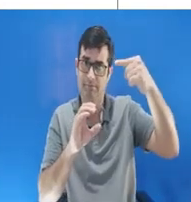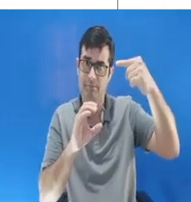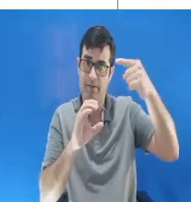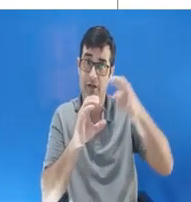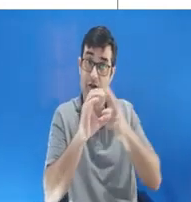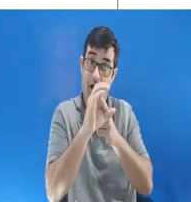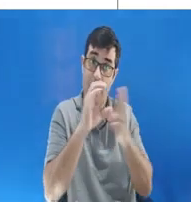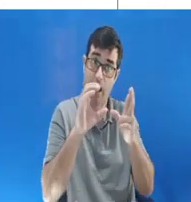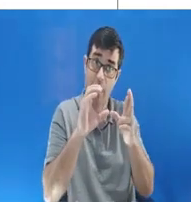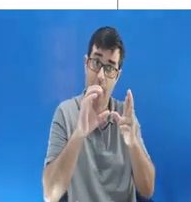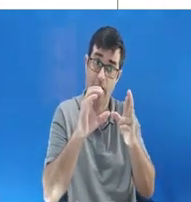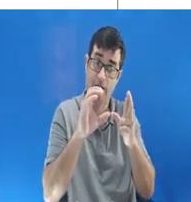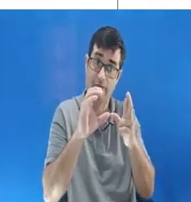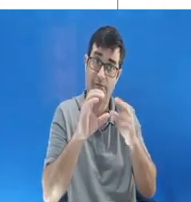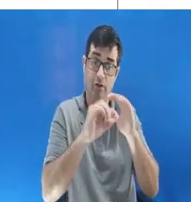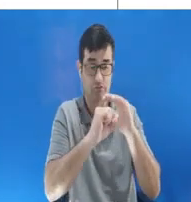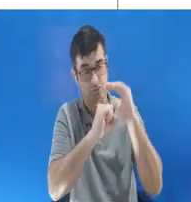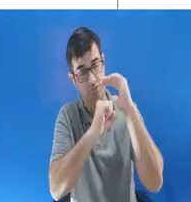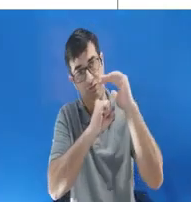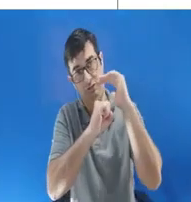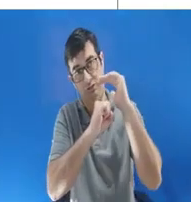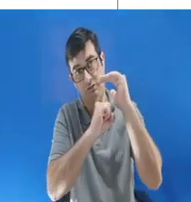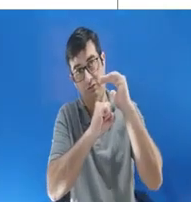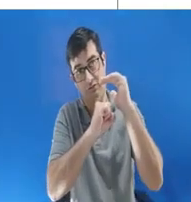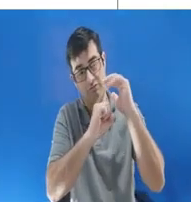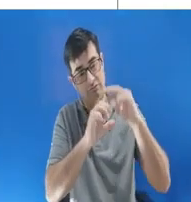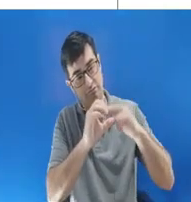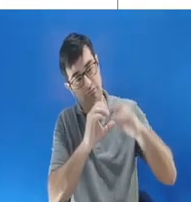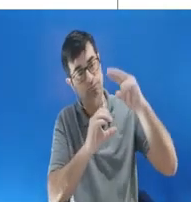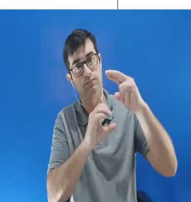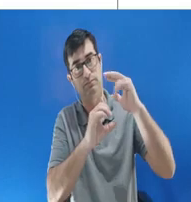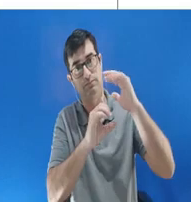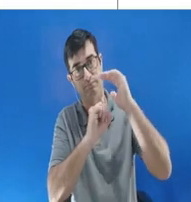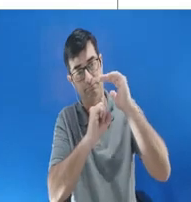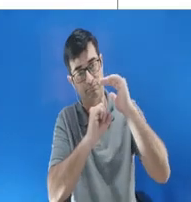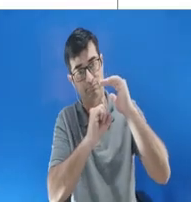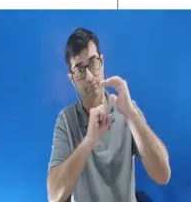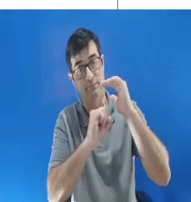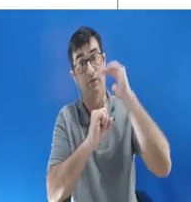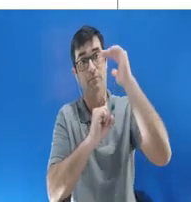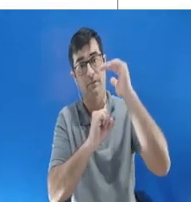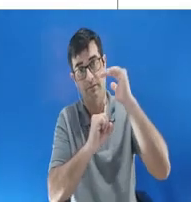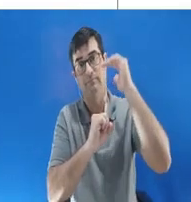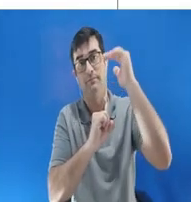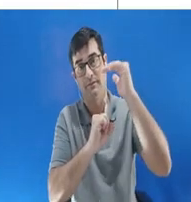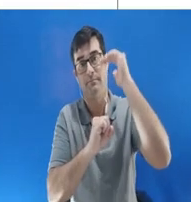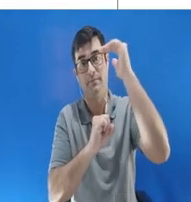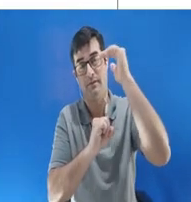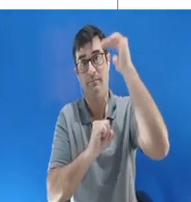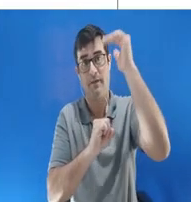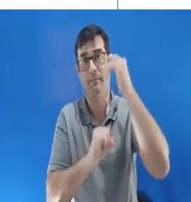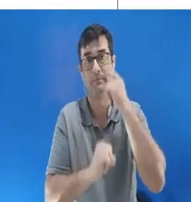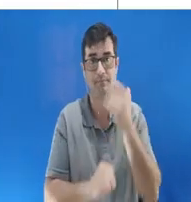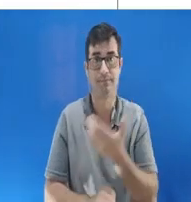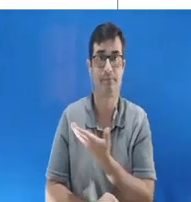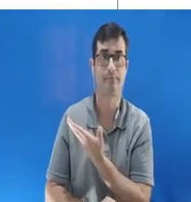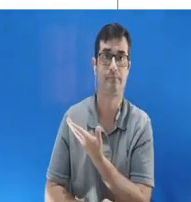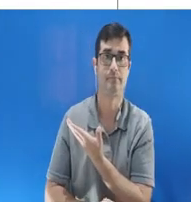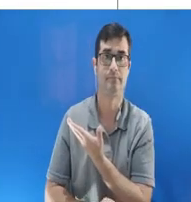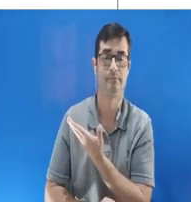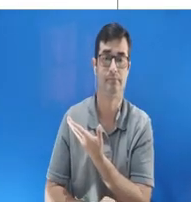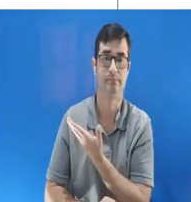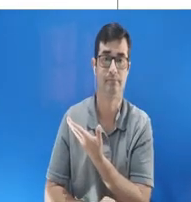um aumento do número de nível, e isso fica bem claro, bem óbvio, né, que vai ter um aumento